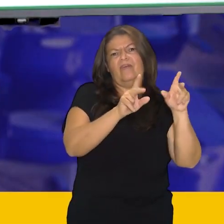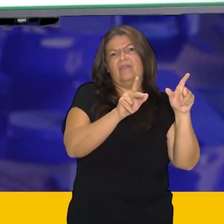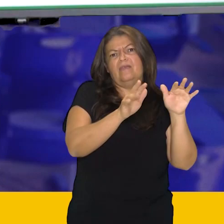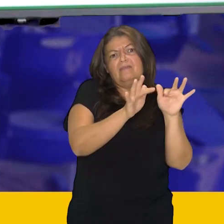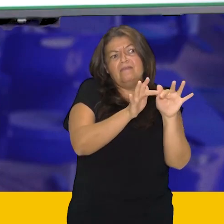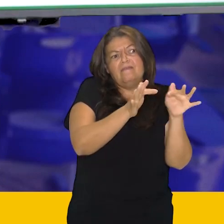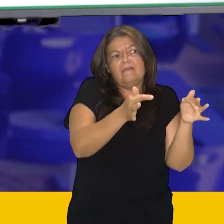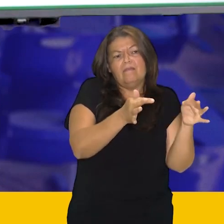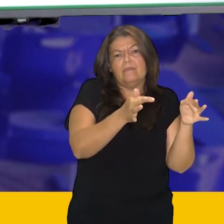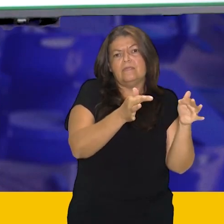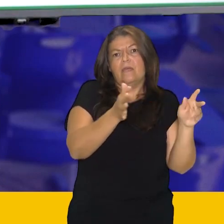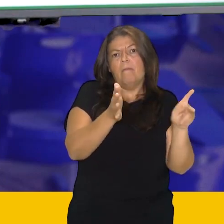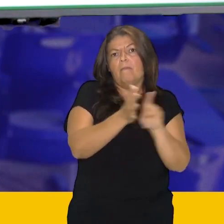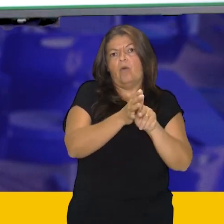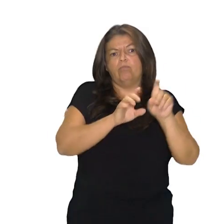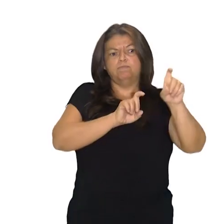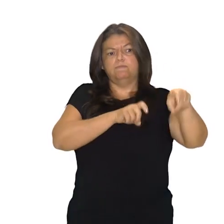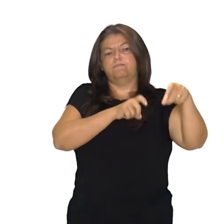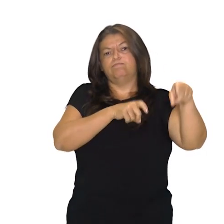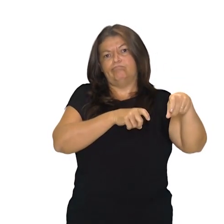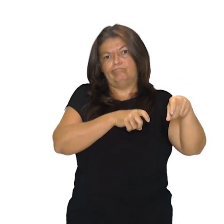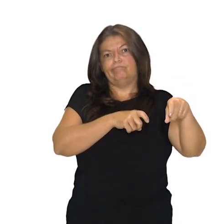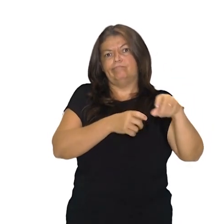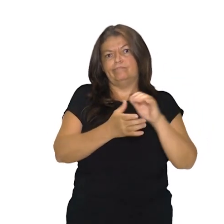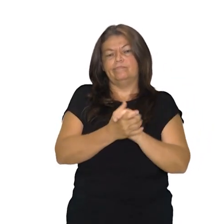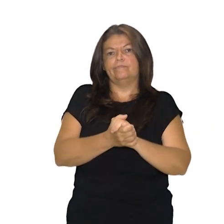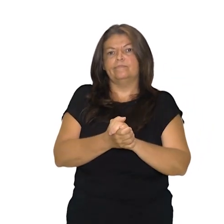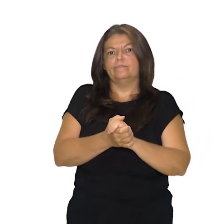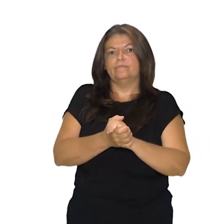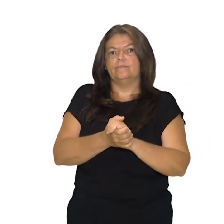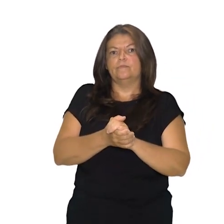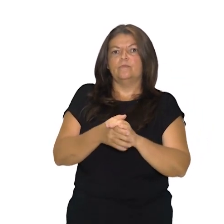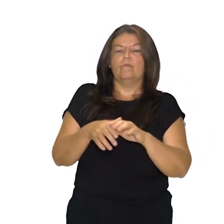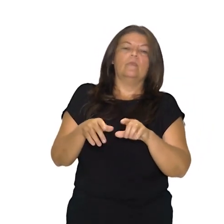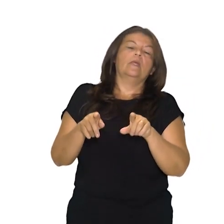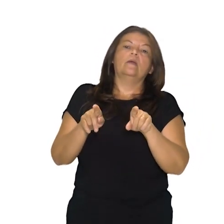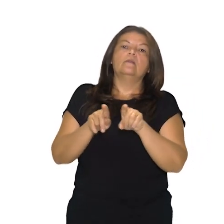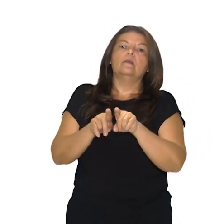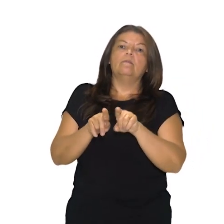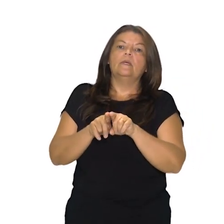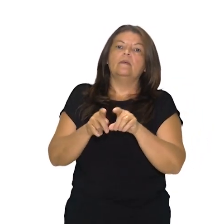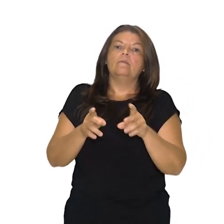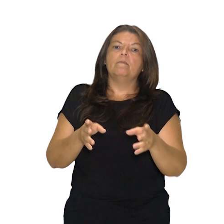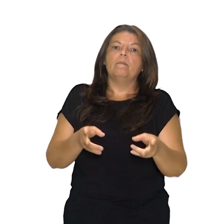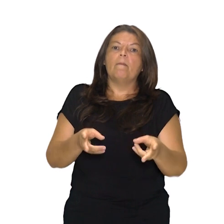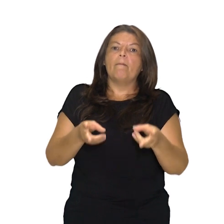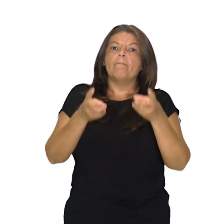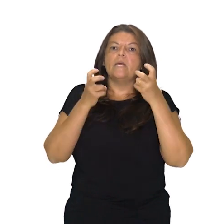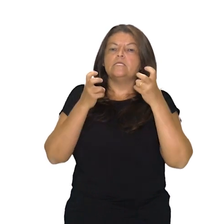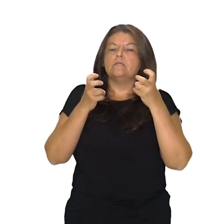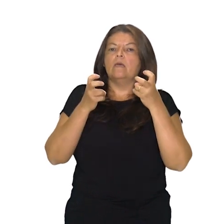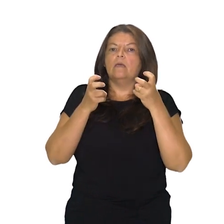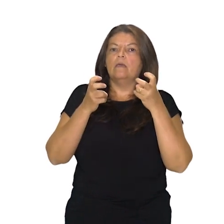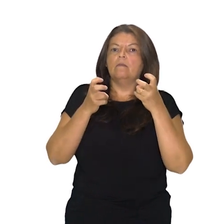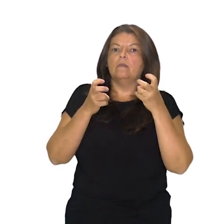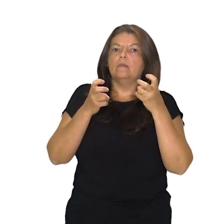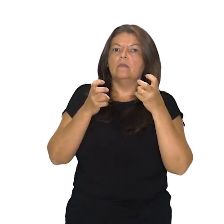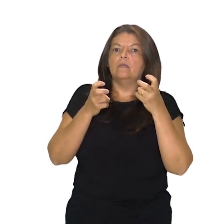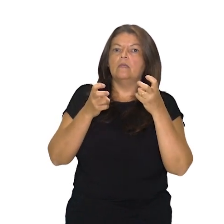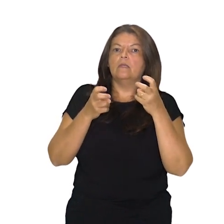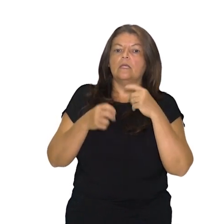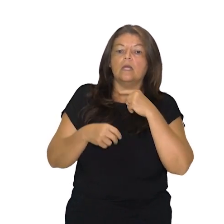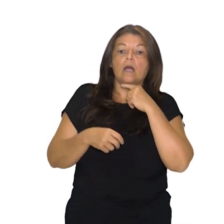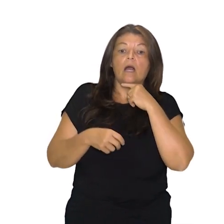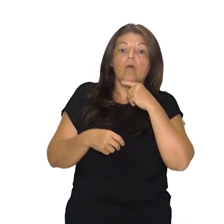urbana, né? Com várias gírias. E a gente percebe que, de certa forma, alguém